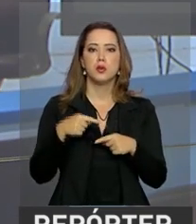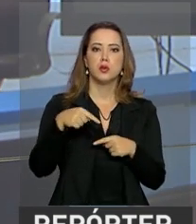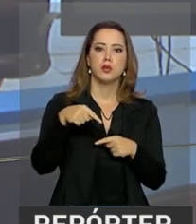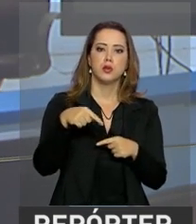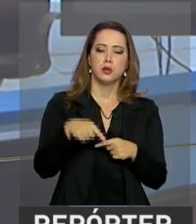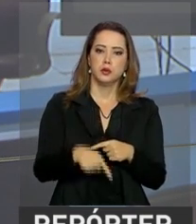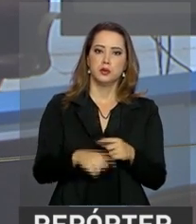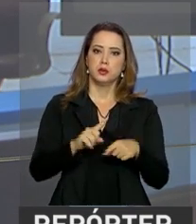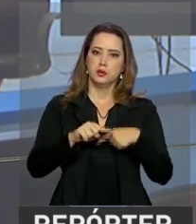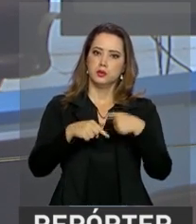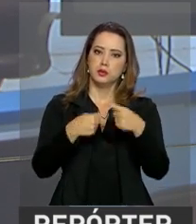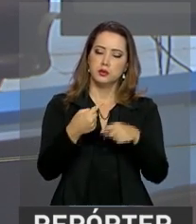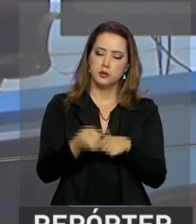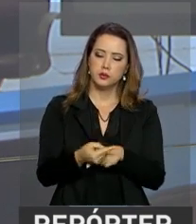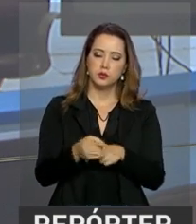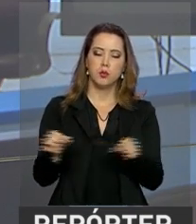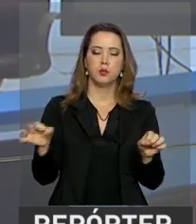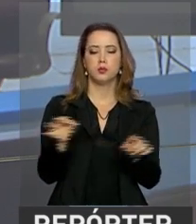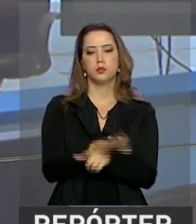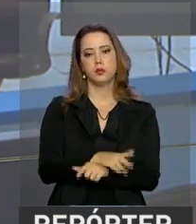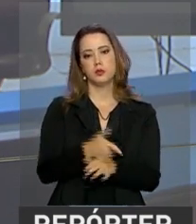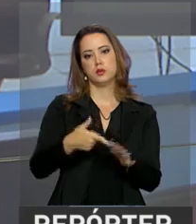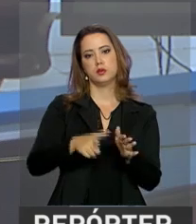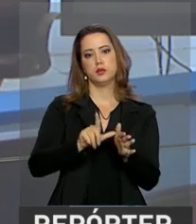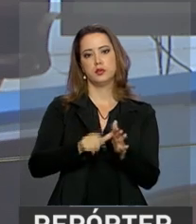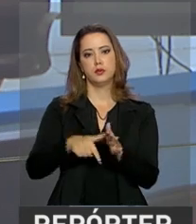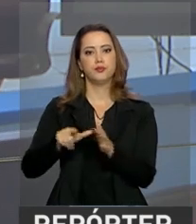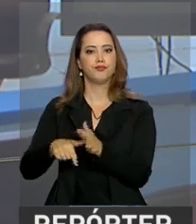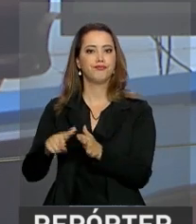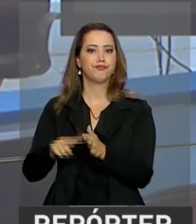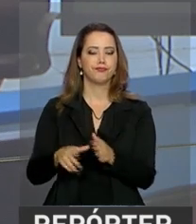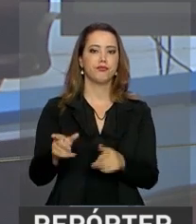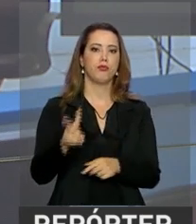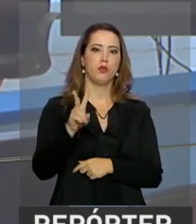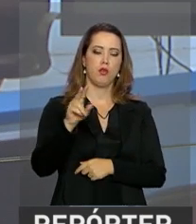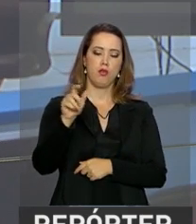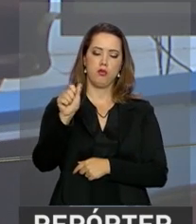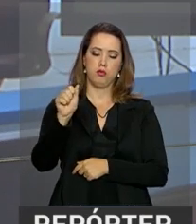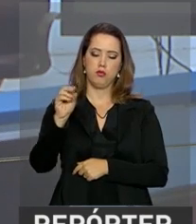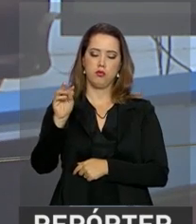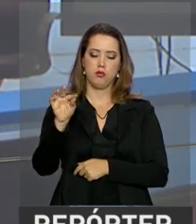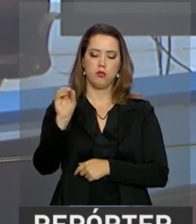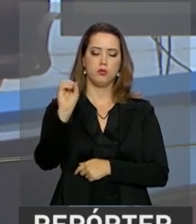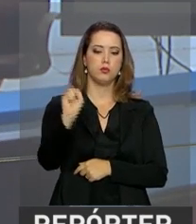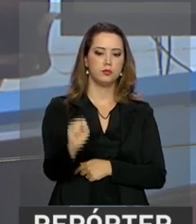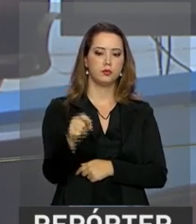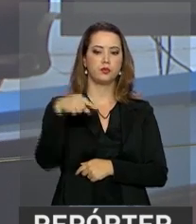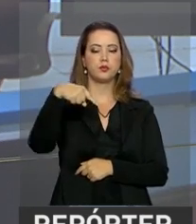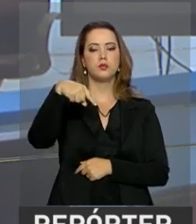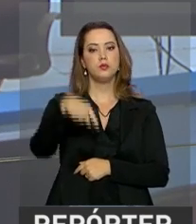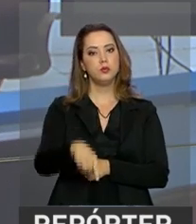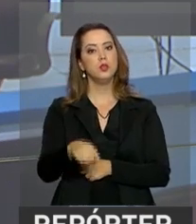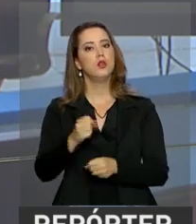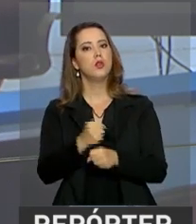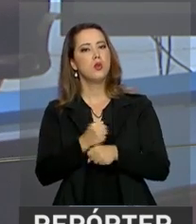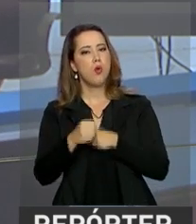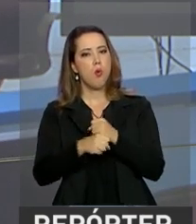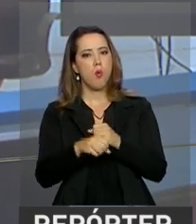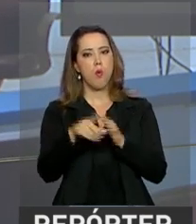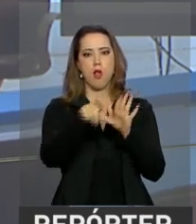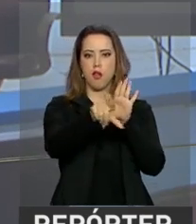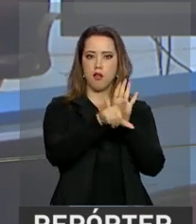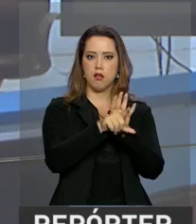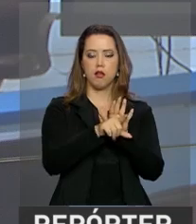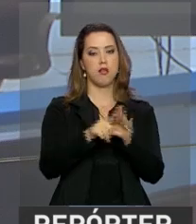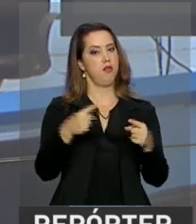compensada pela extinção de outros que se encontram vagos o ministério acrescentou ainda que a atual legislação orçamentária veta